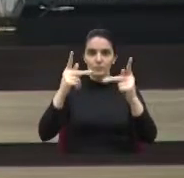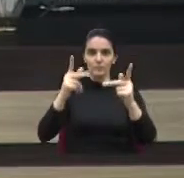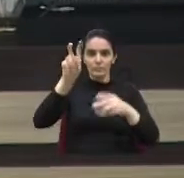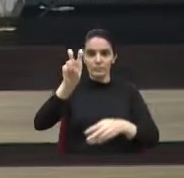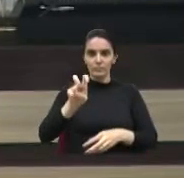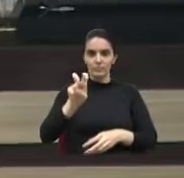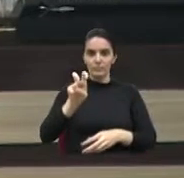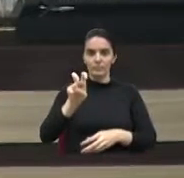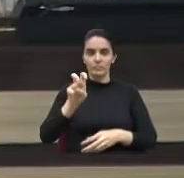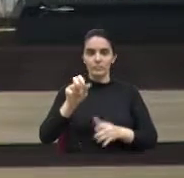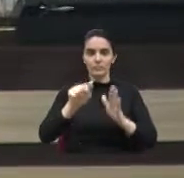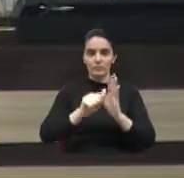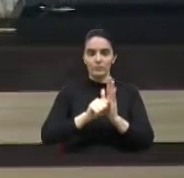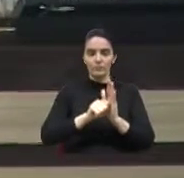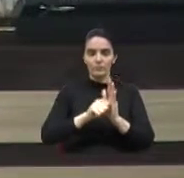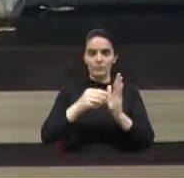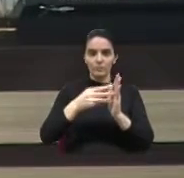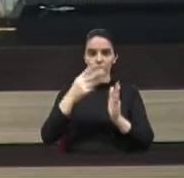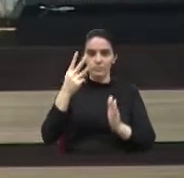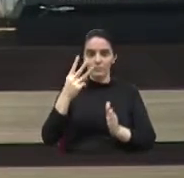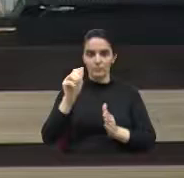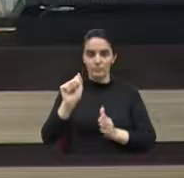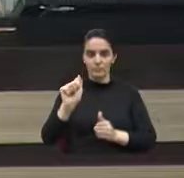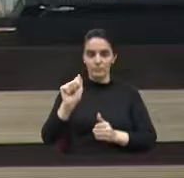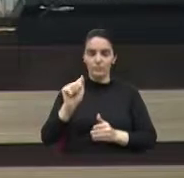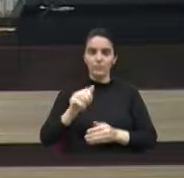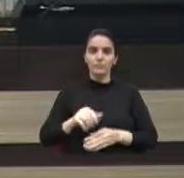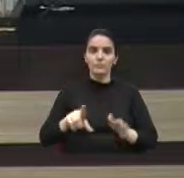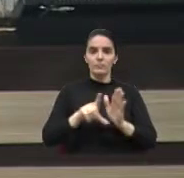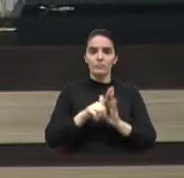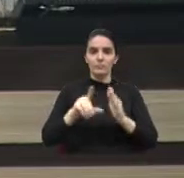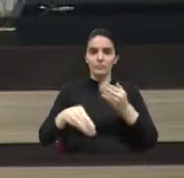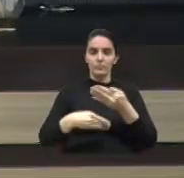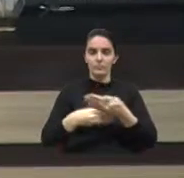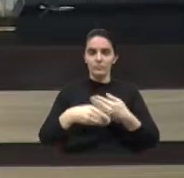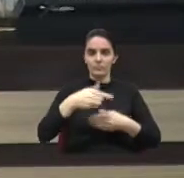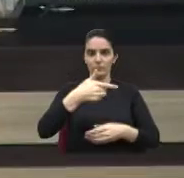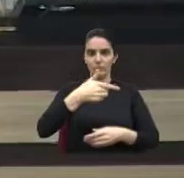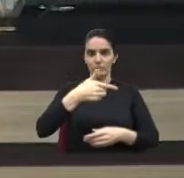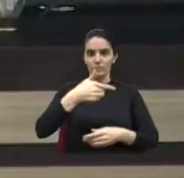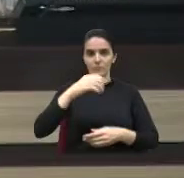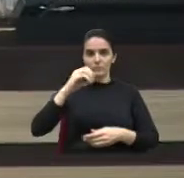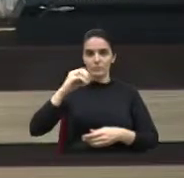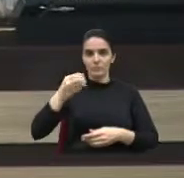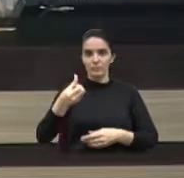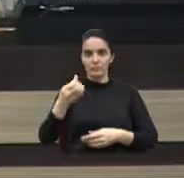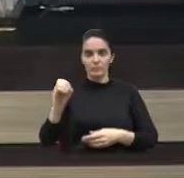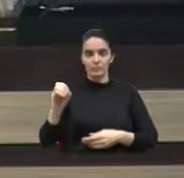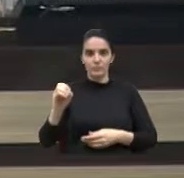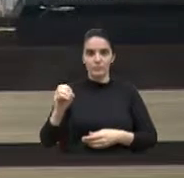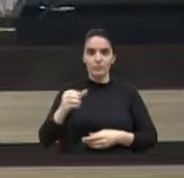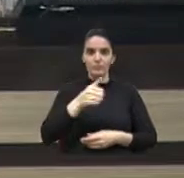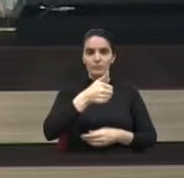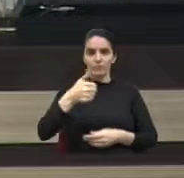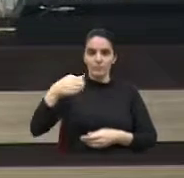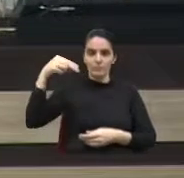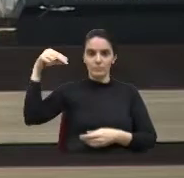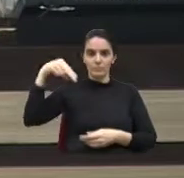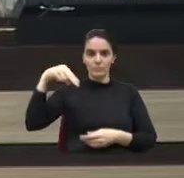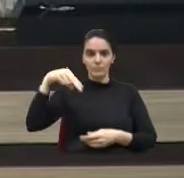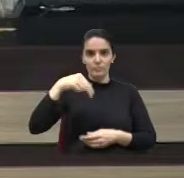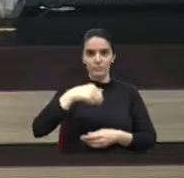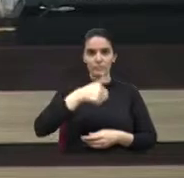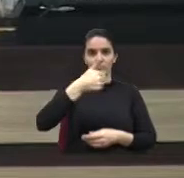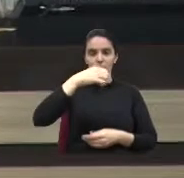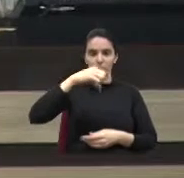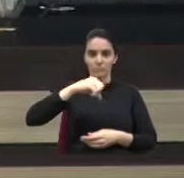5º do artigo 3º-A da Lei Complementar 2060, de 11 de novembro de